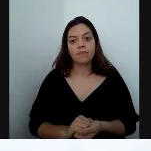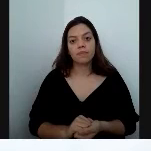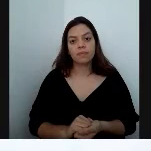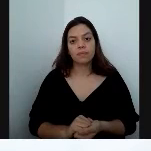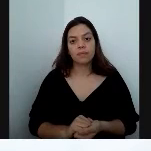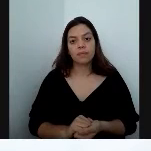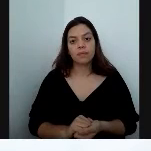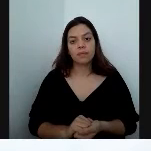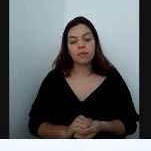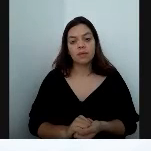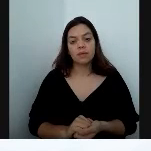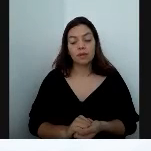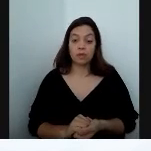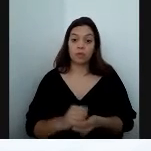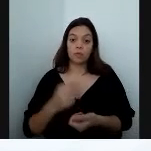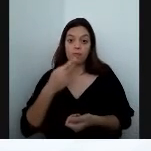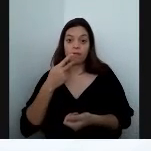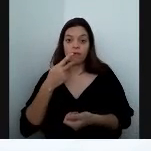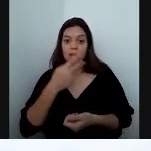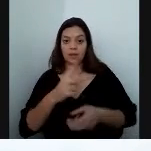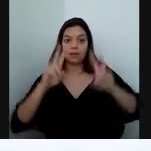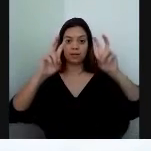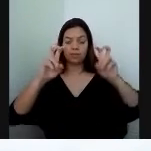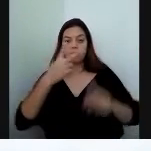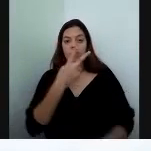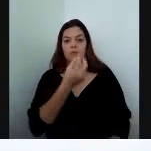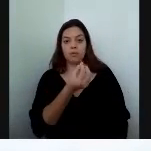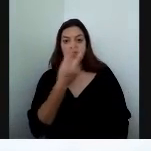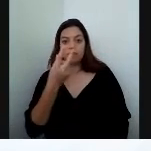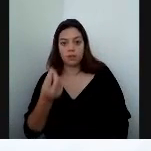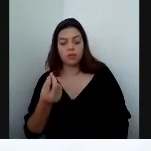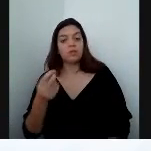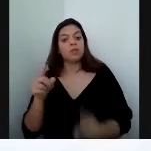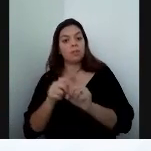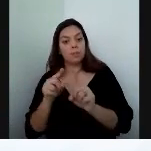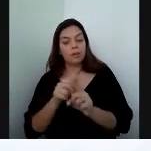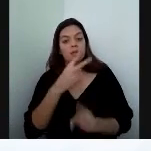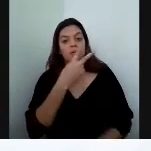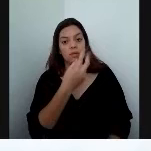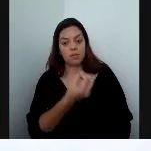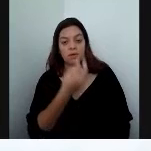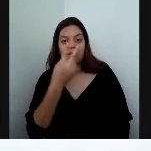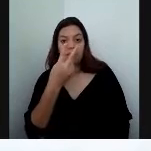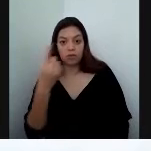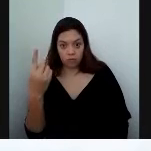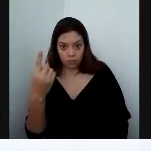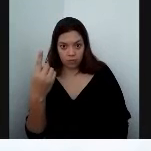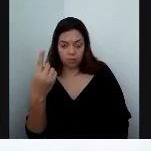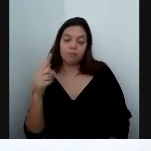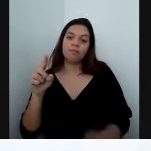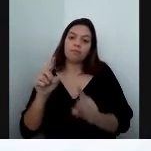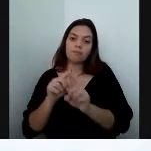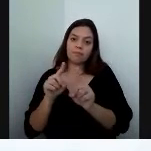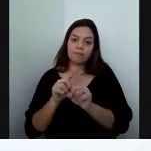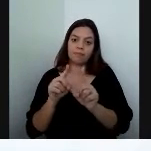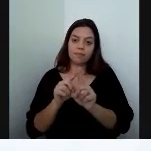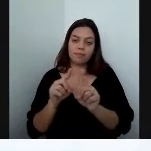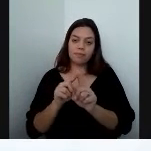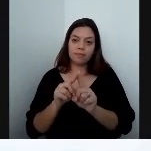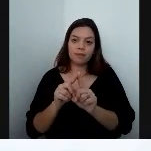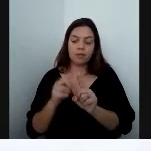ano já com a crise, né? Já com uma situação de exceção dada pela pandemia. E a gente observa